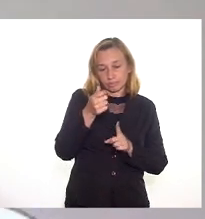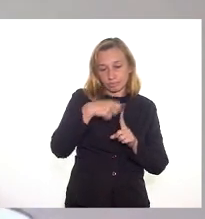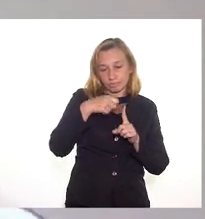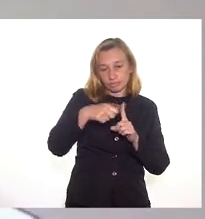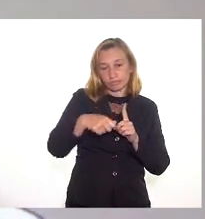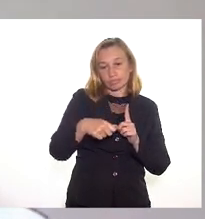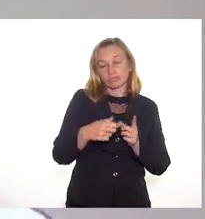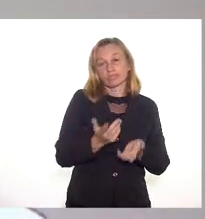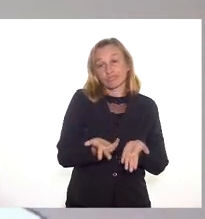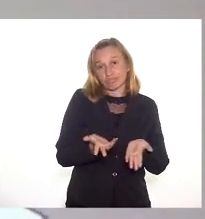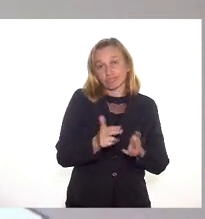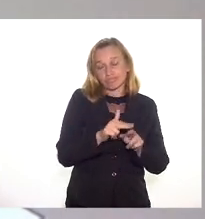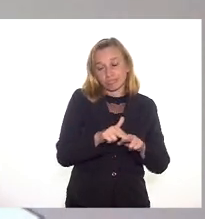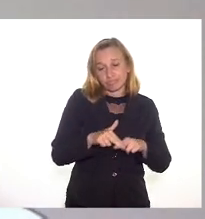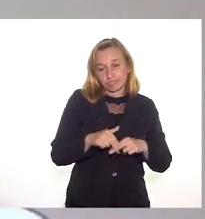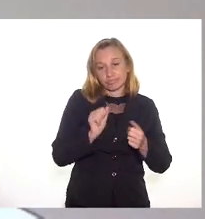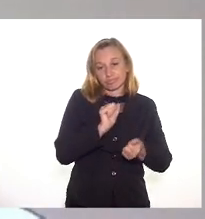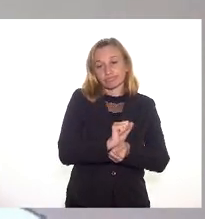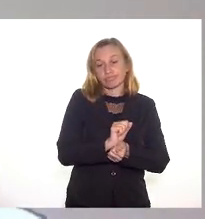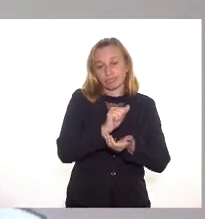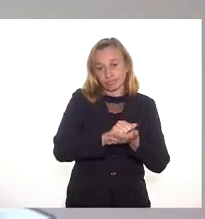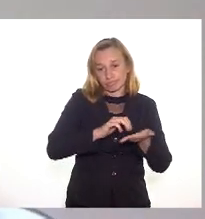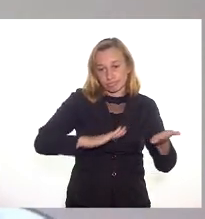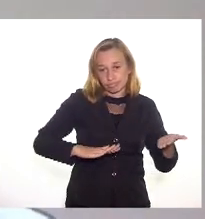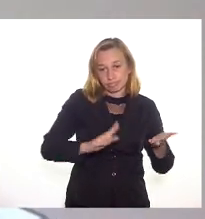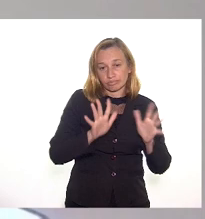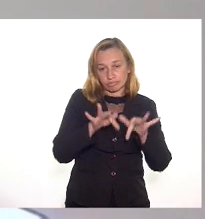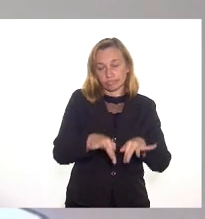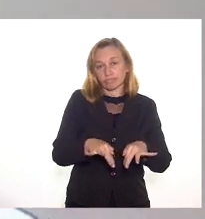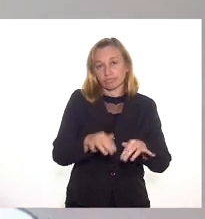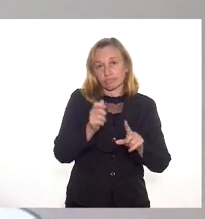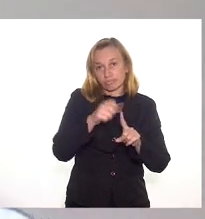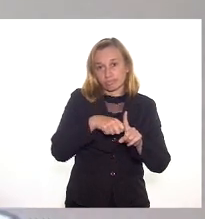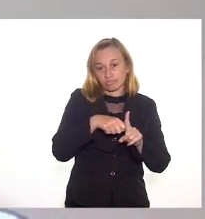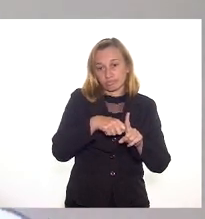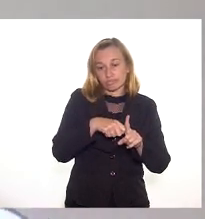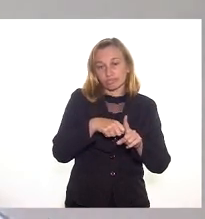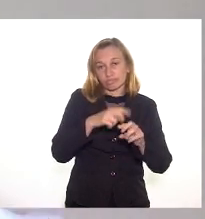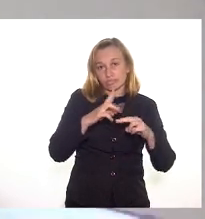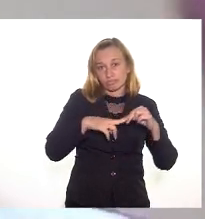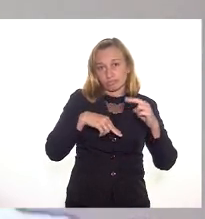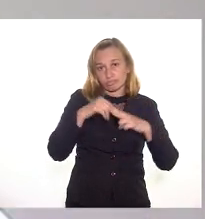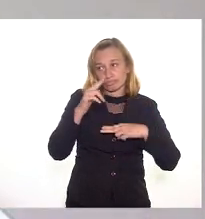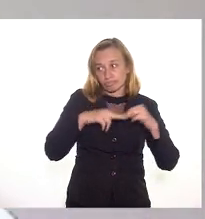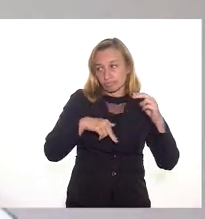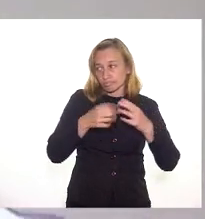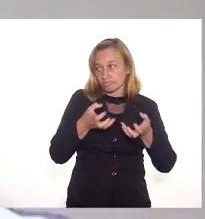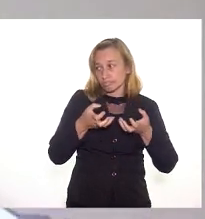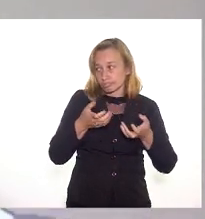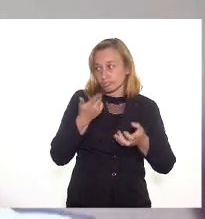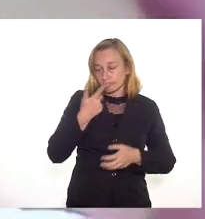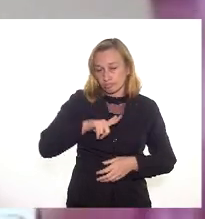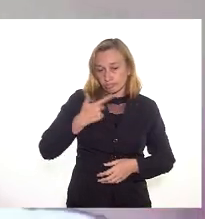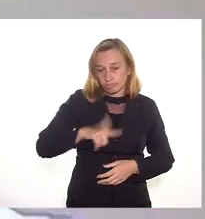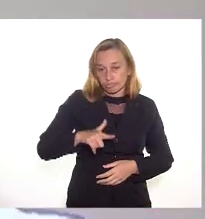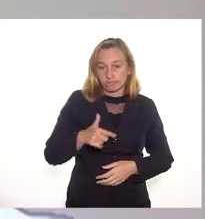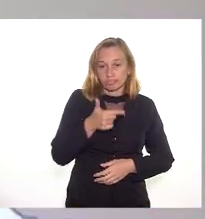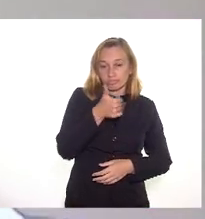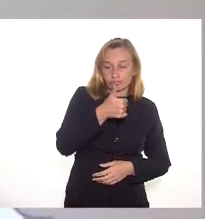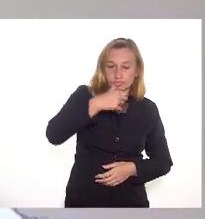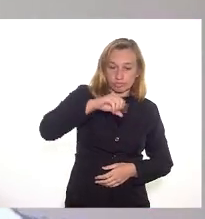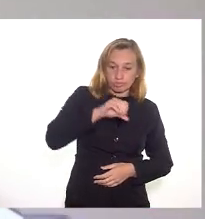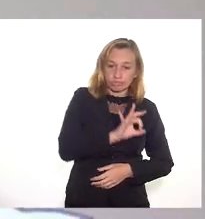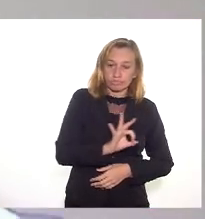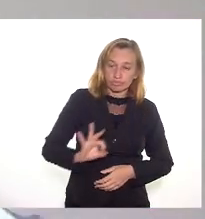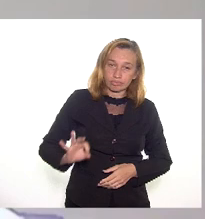por isso que interromperia essas atividades ao final do mês de julho quero aqui repetir foram 19% de